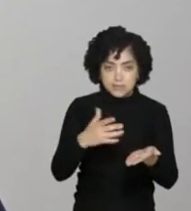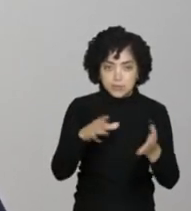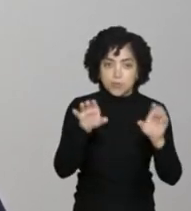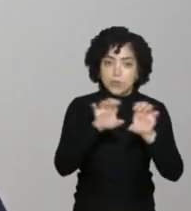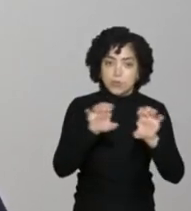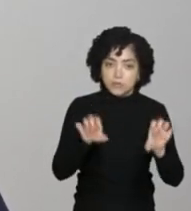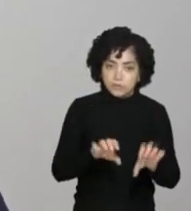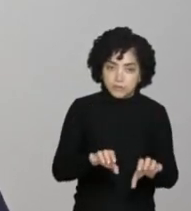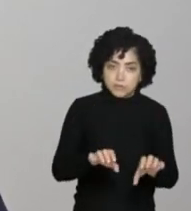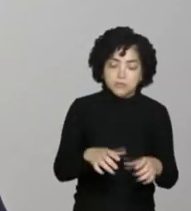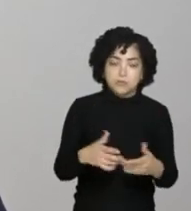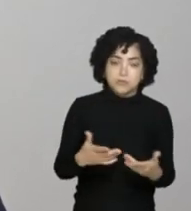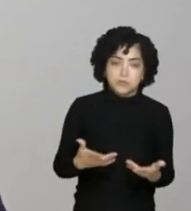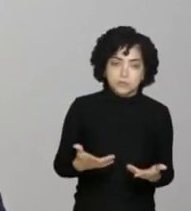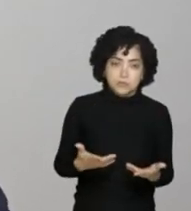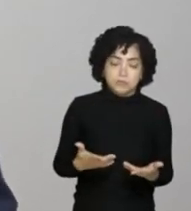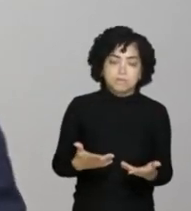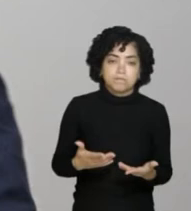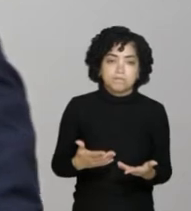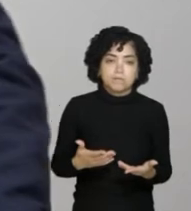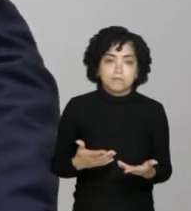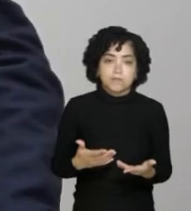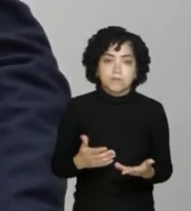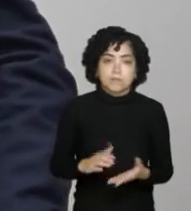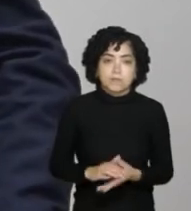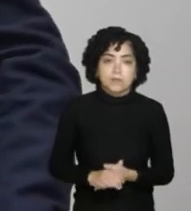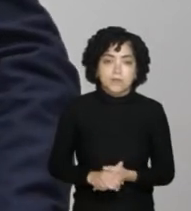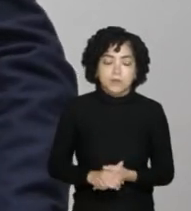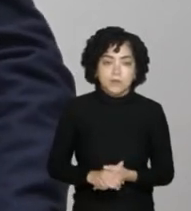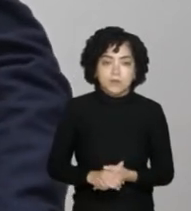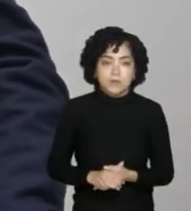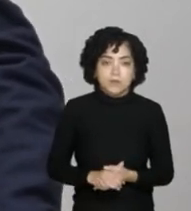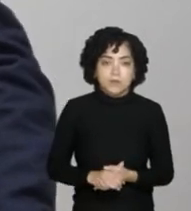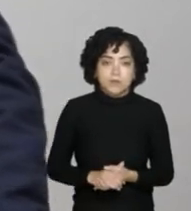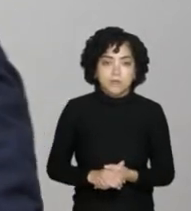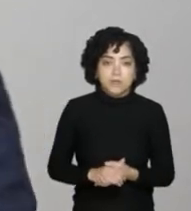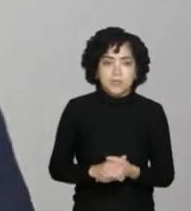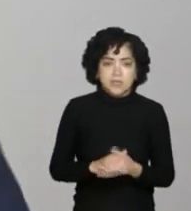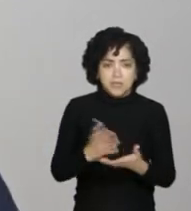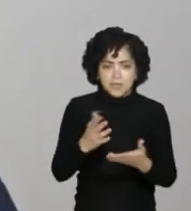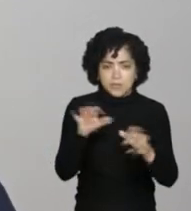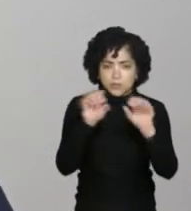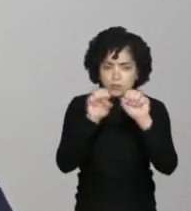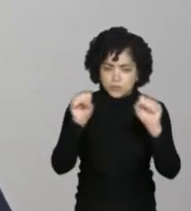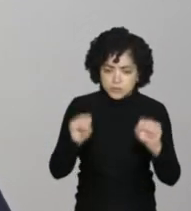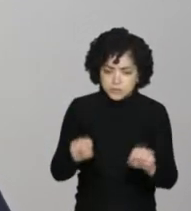Infraestrutura para retirar do sistema do Google